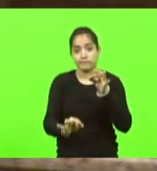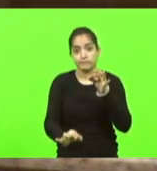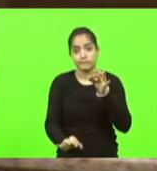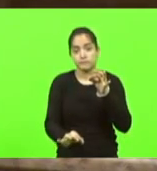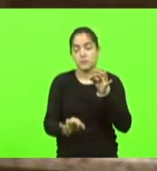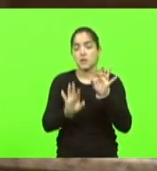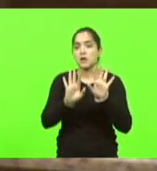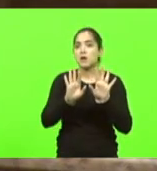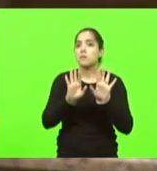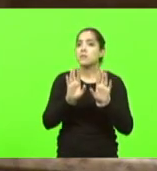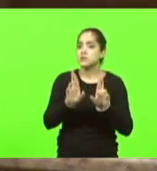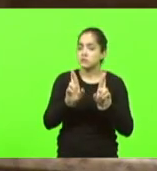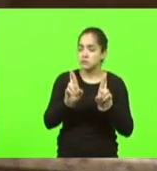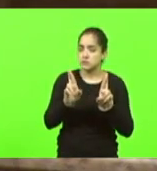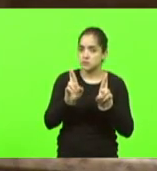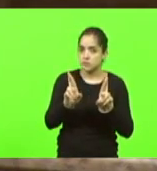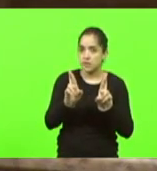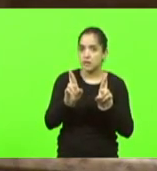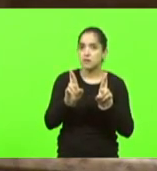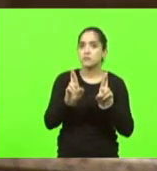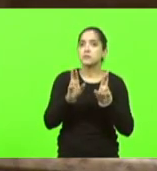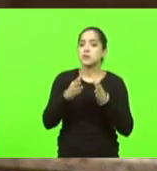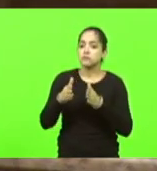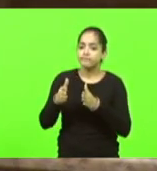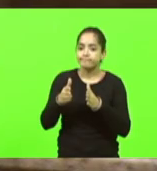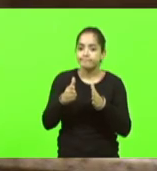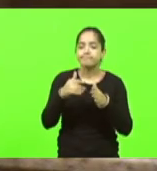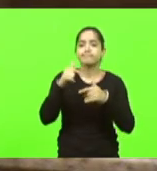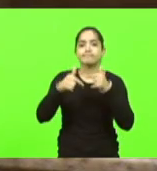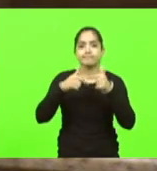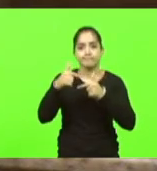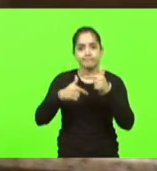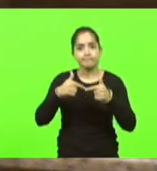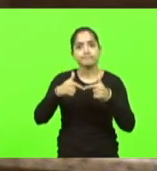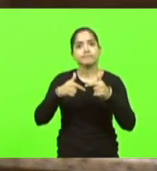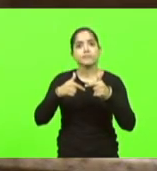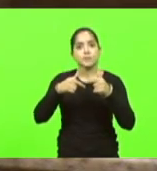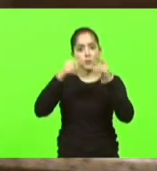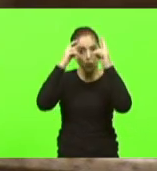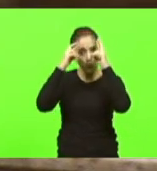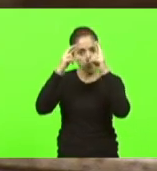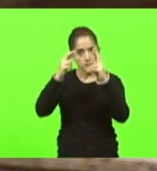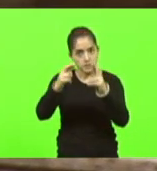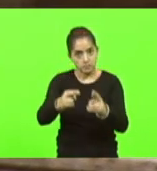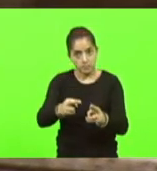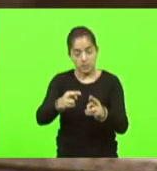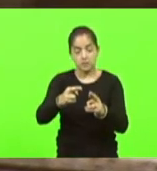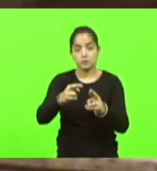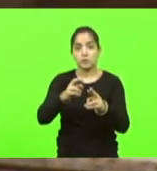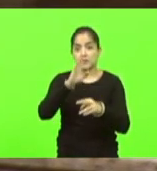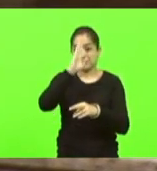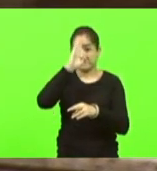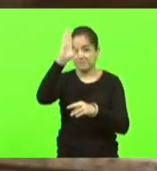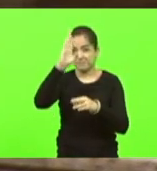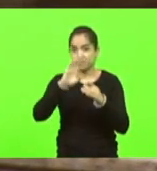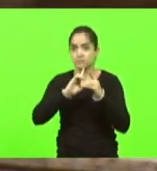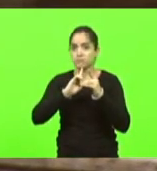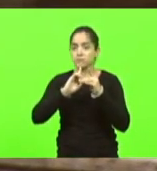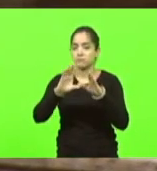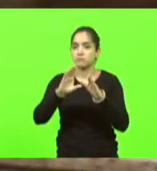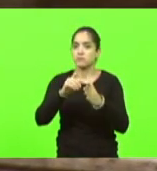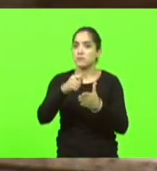espero que nós possamos conduzir o nosso trabalho com o devido respeito e principalmente a democracia e com